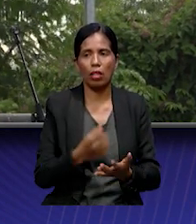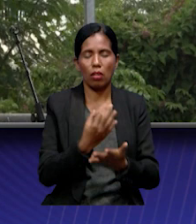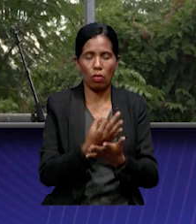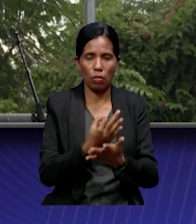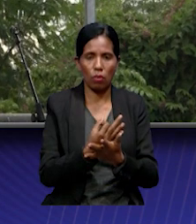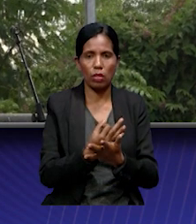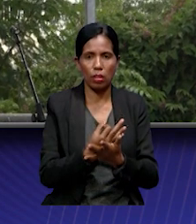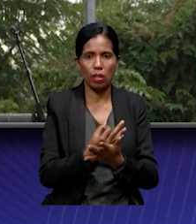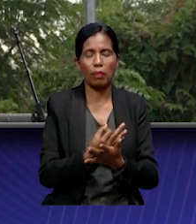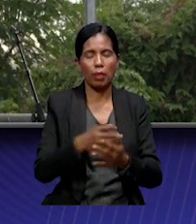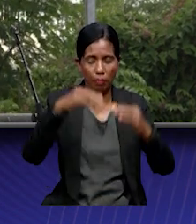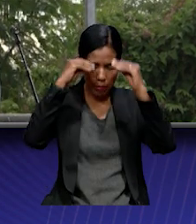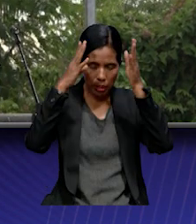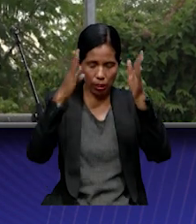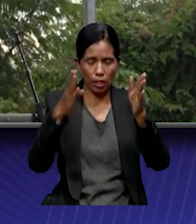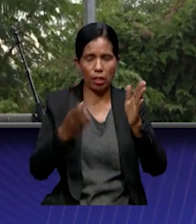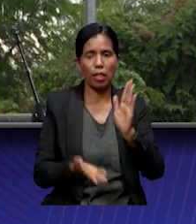assar.